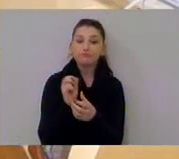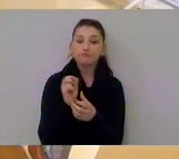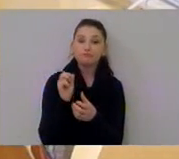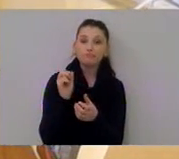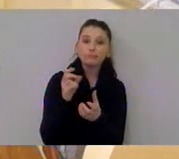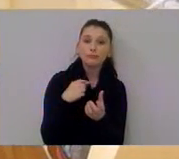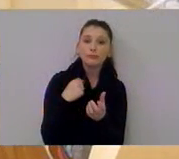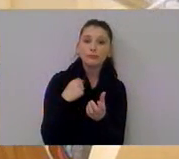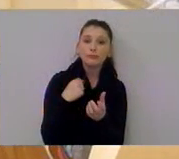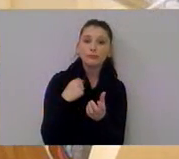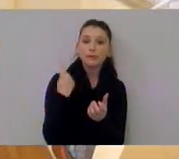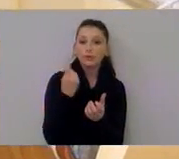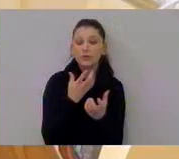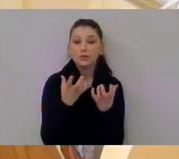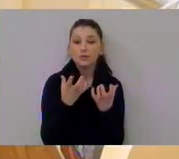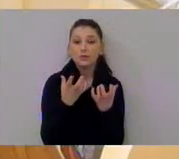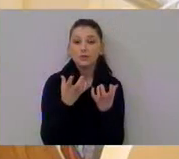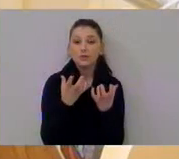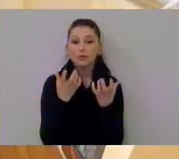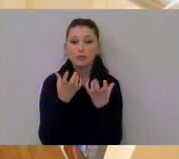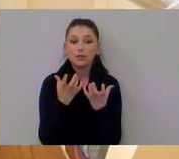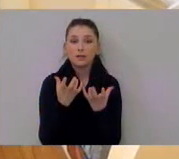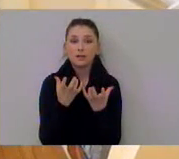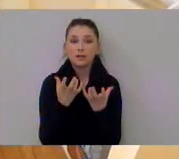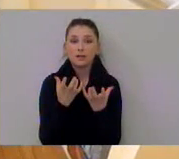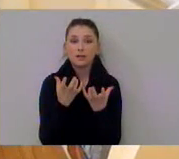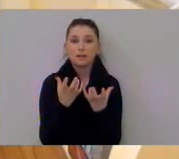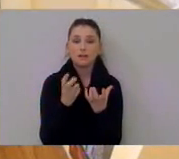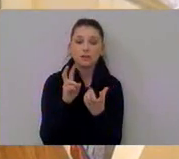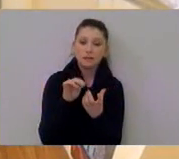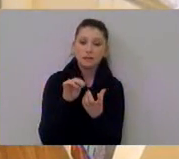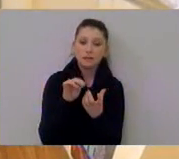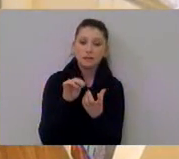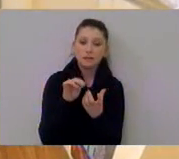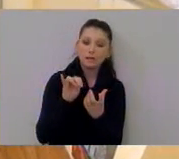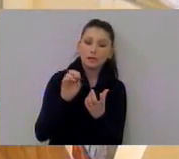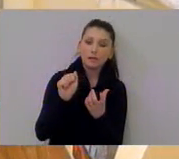pelo menos vocês pudessem tentar